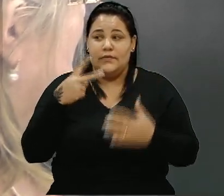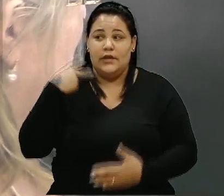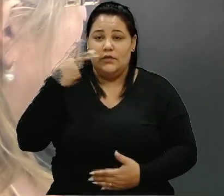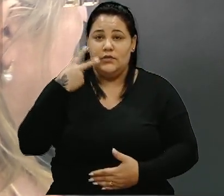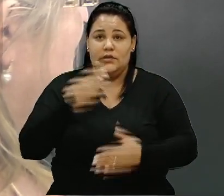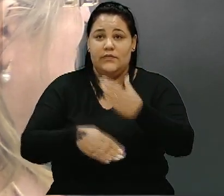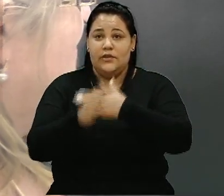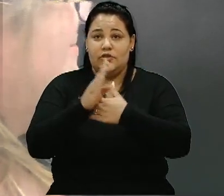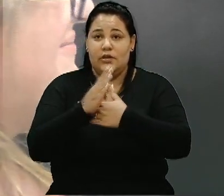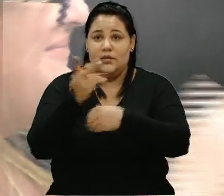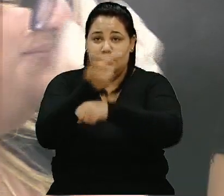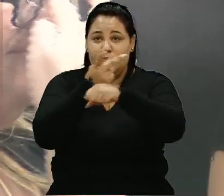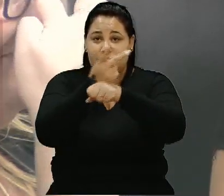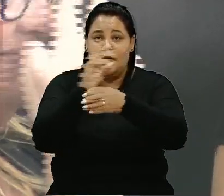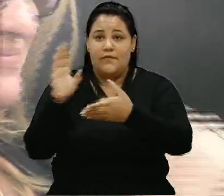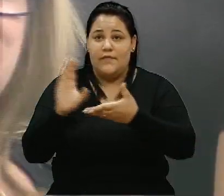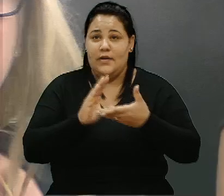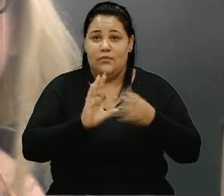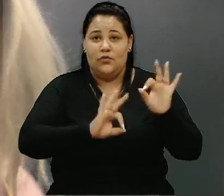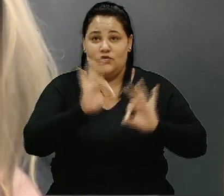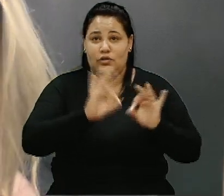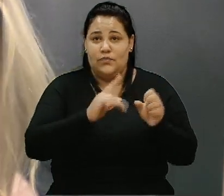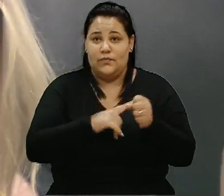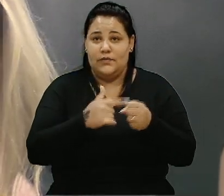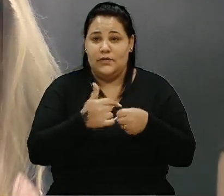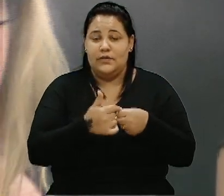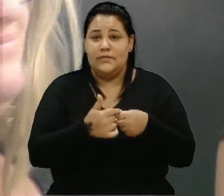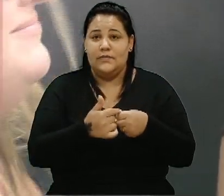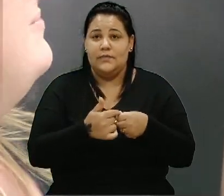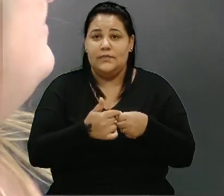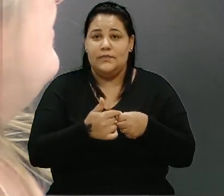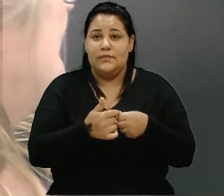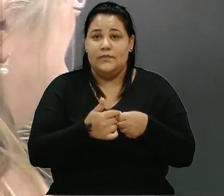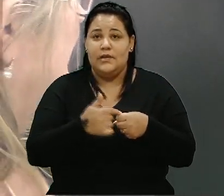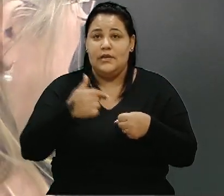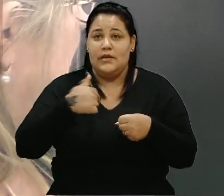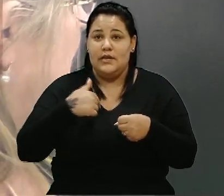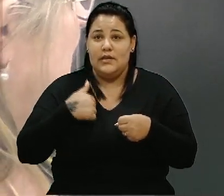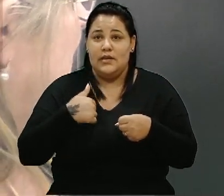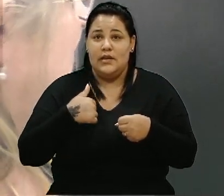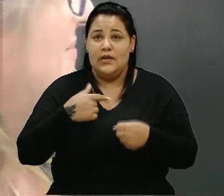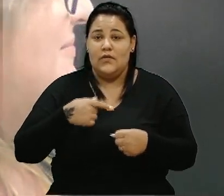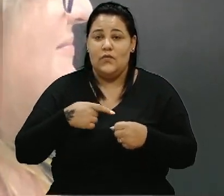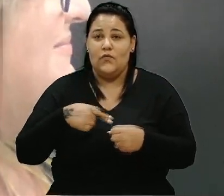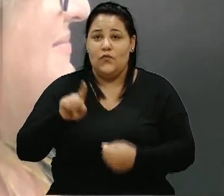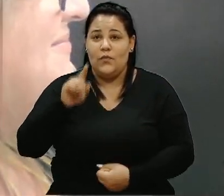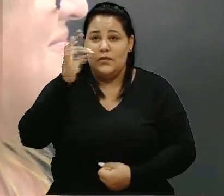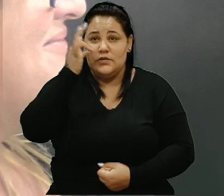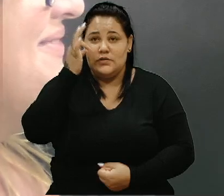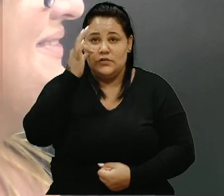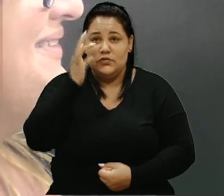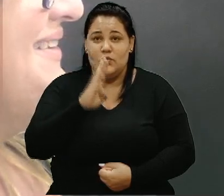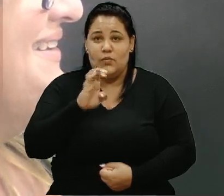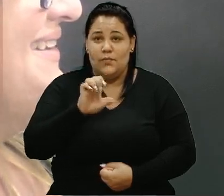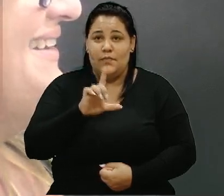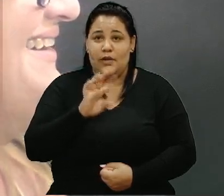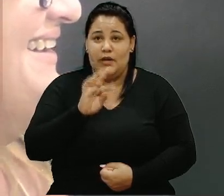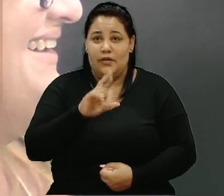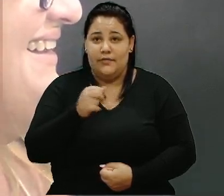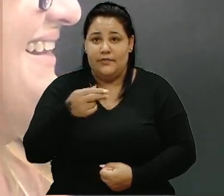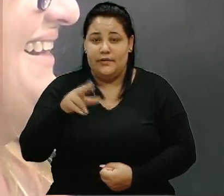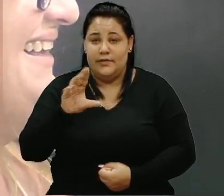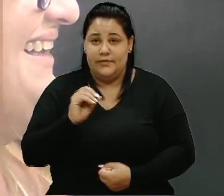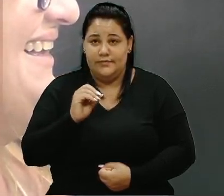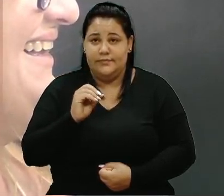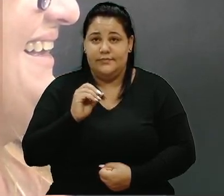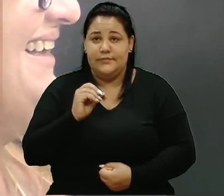recurso e projetos para a nossa cidade. E, coincidentemente, eu estive no Beltrão de Queiroz na sexta-feira, verificando a questão do muro gigantesco